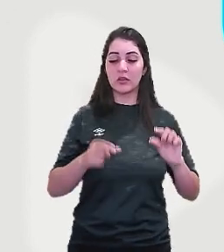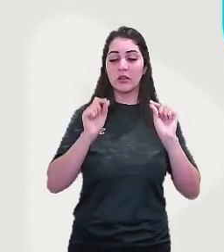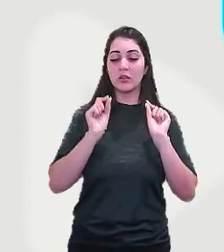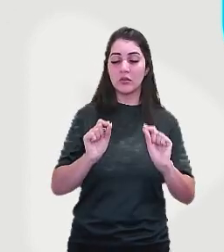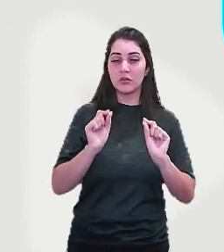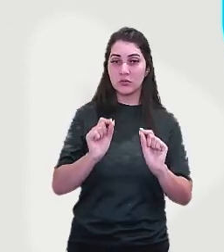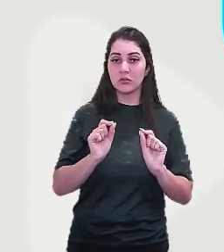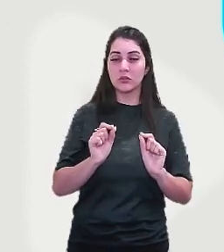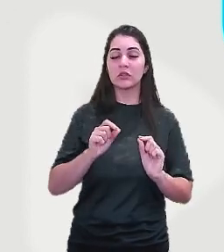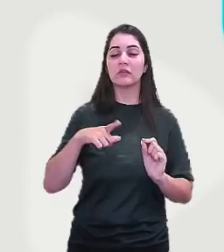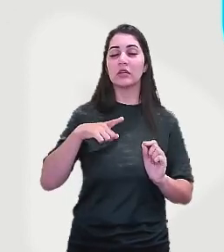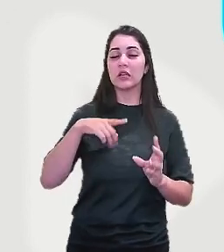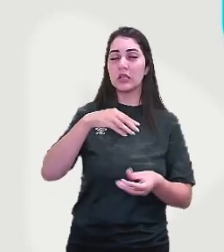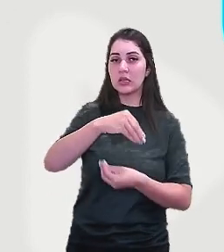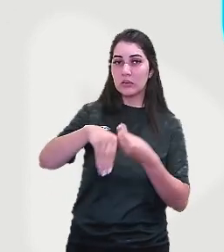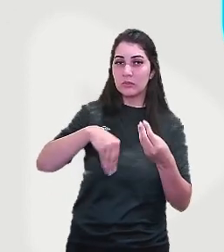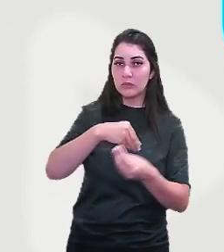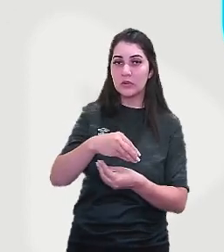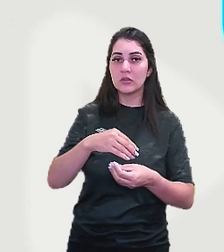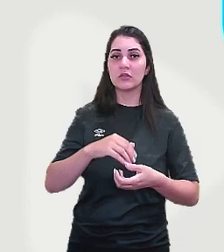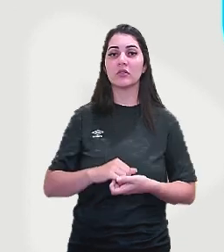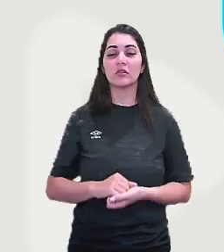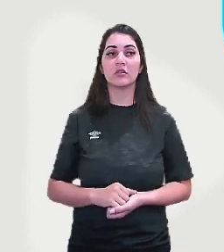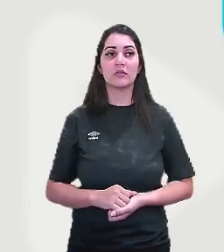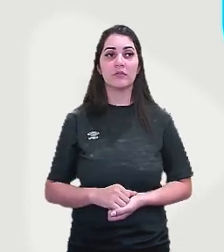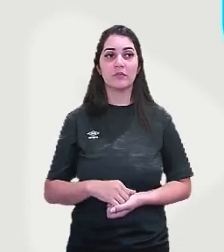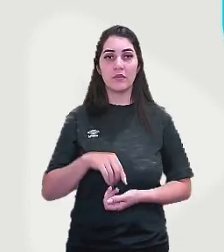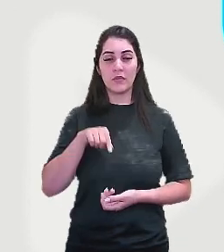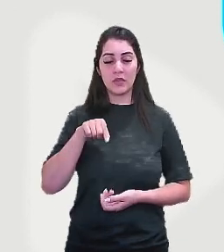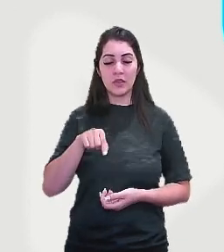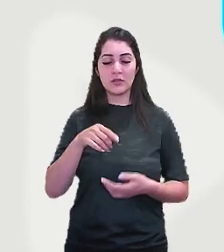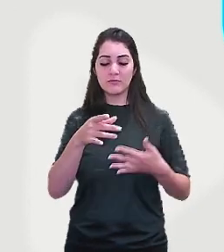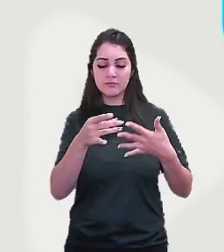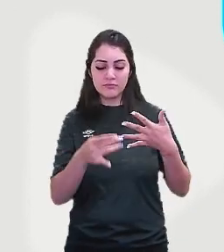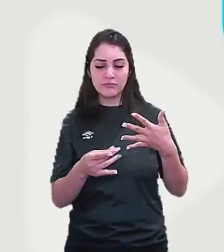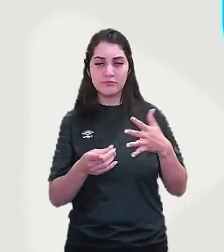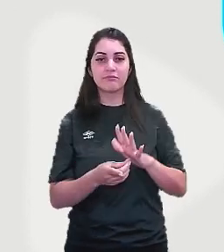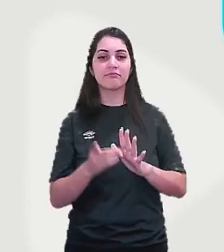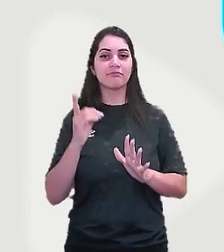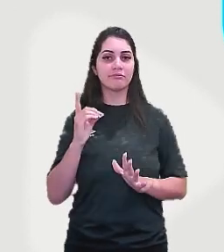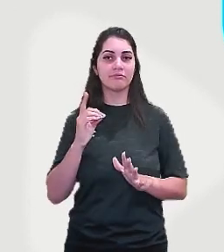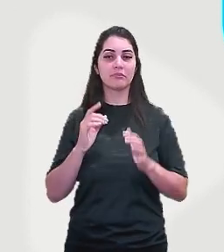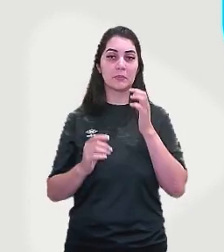a mestiçagem dessas citações anteriores.